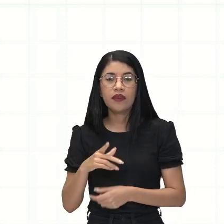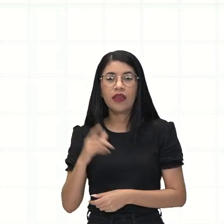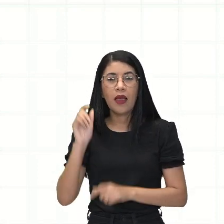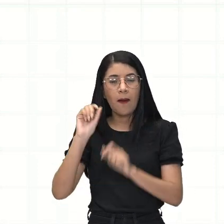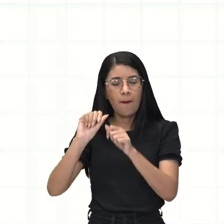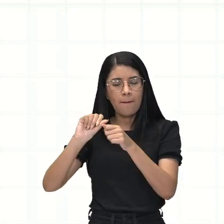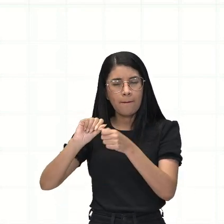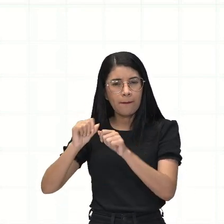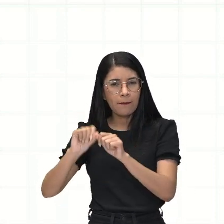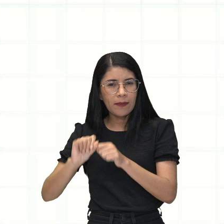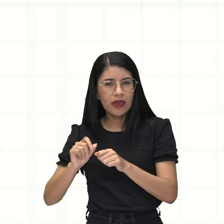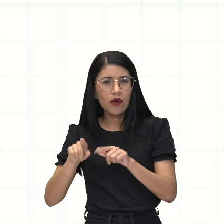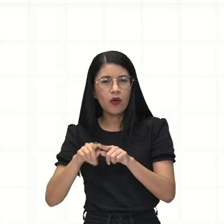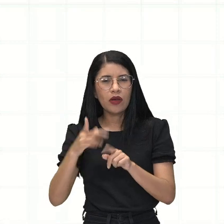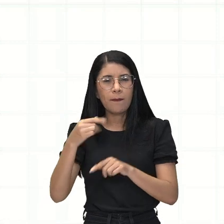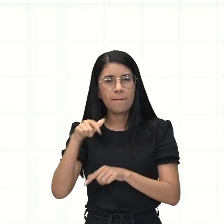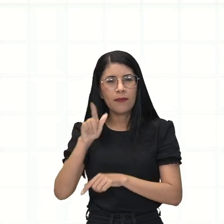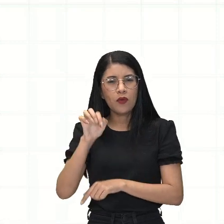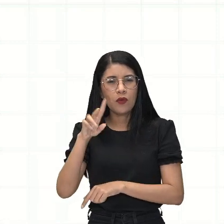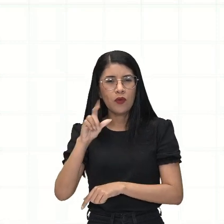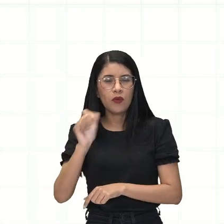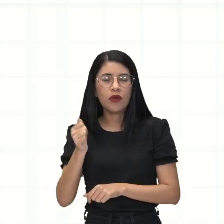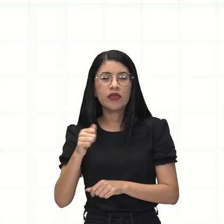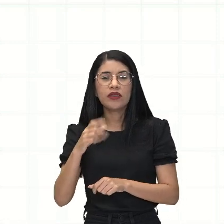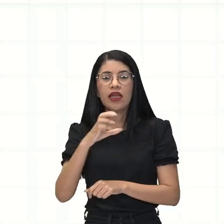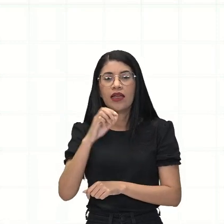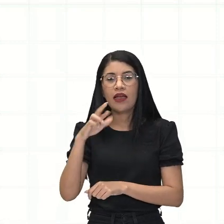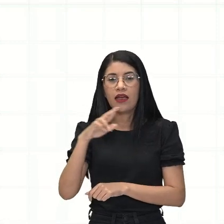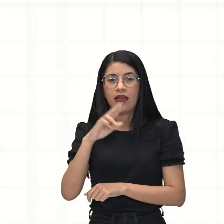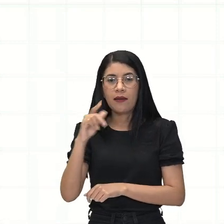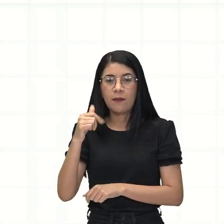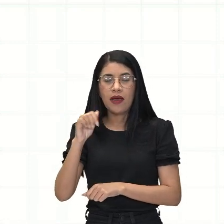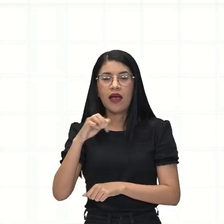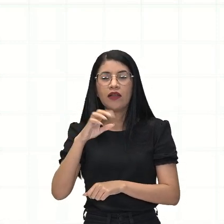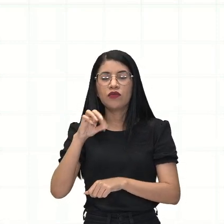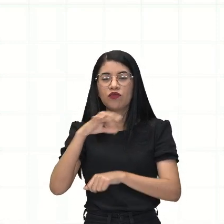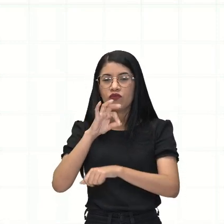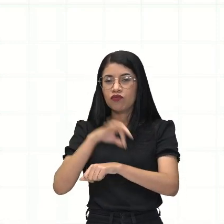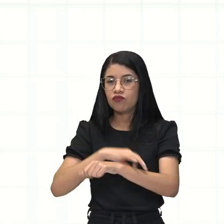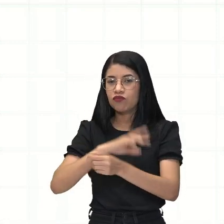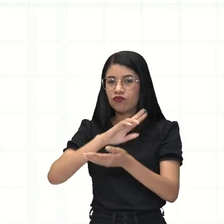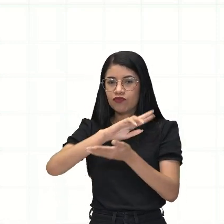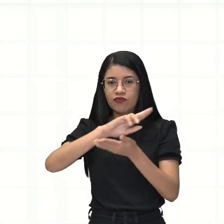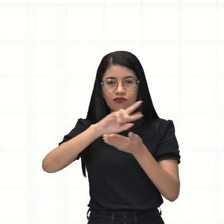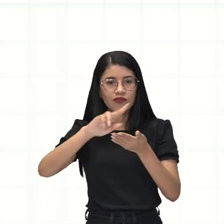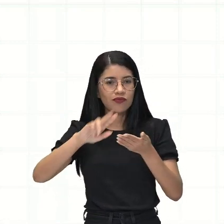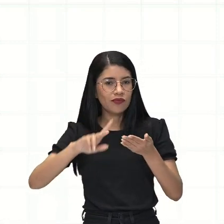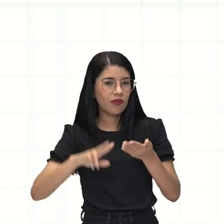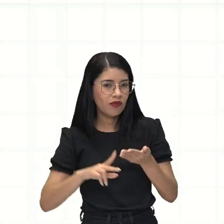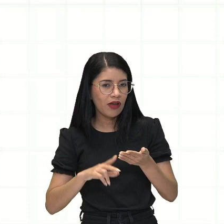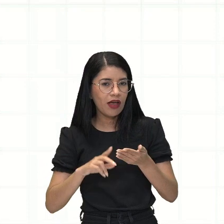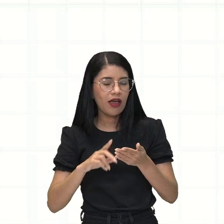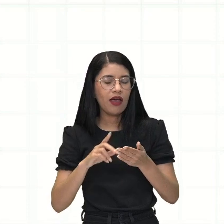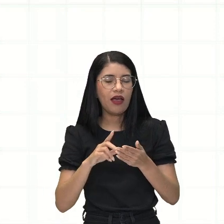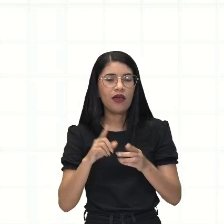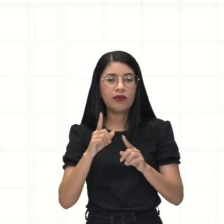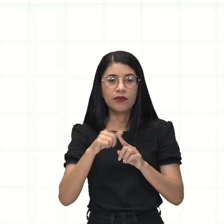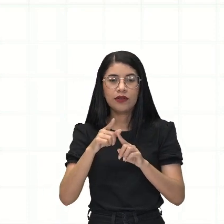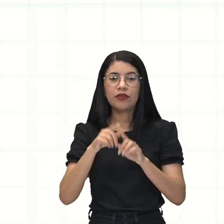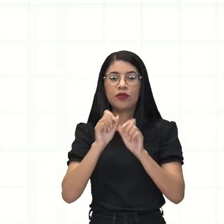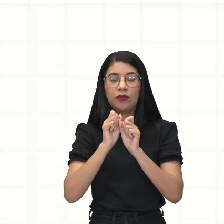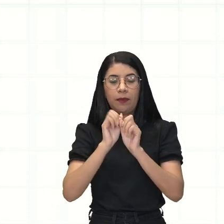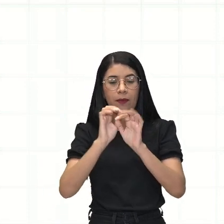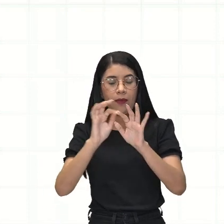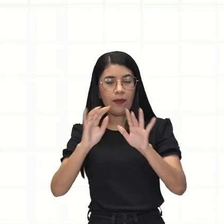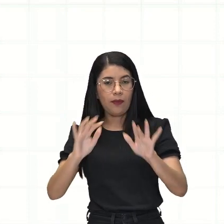piolhos, pulgas, carrapatos, triatomíneos, moscas T7C, flebotomídeos, entre outros, né?